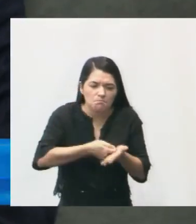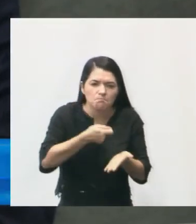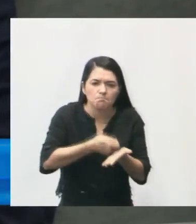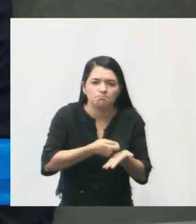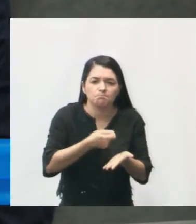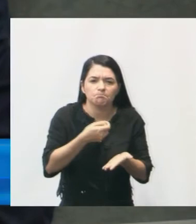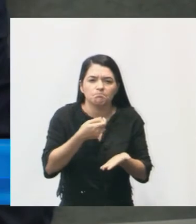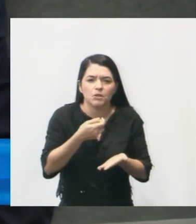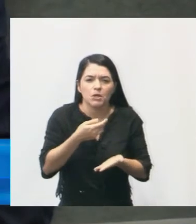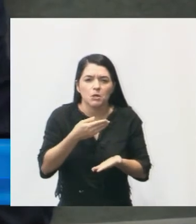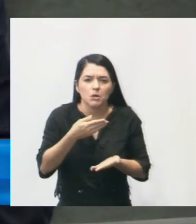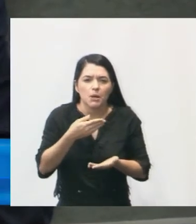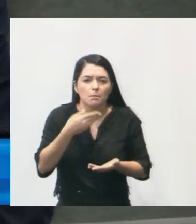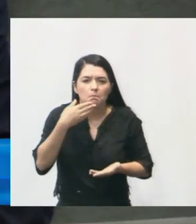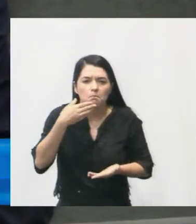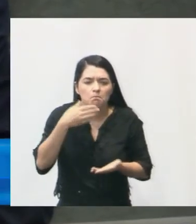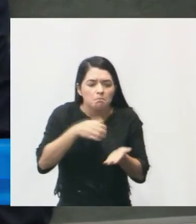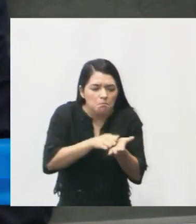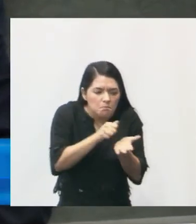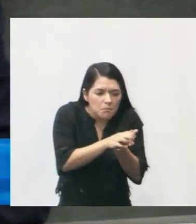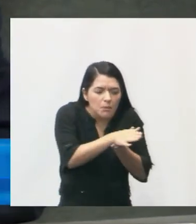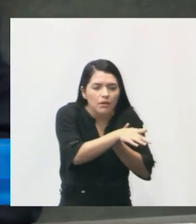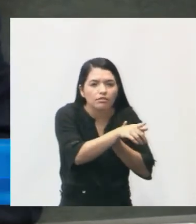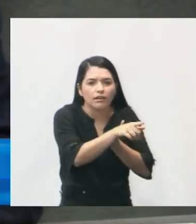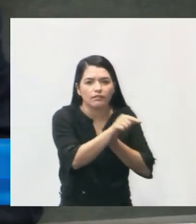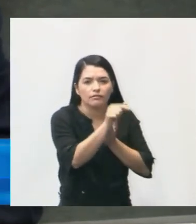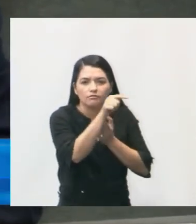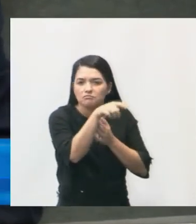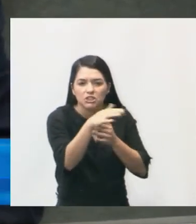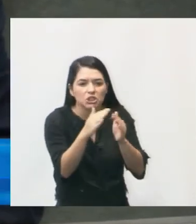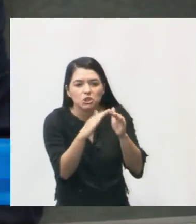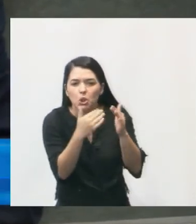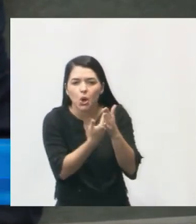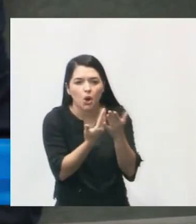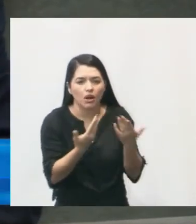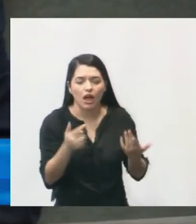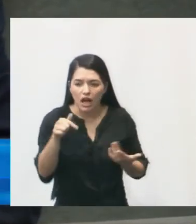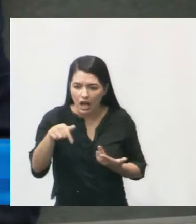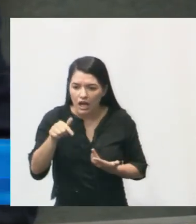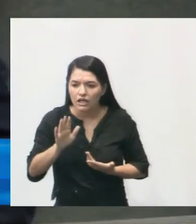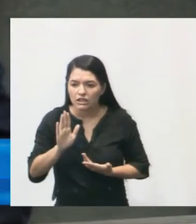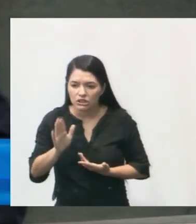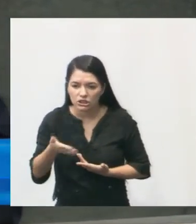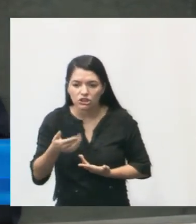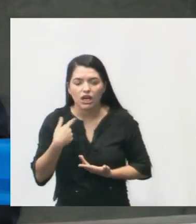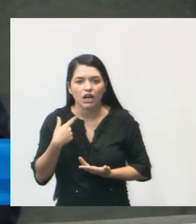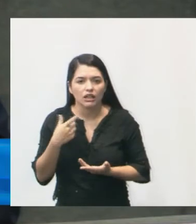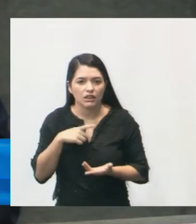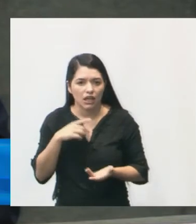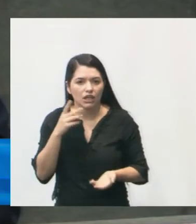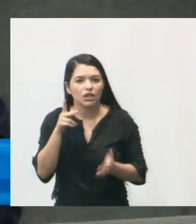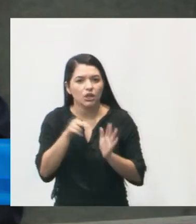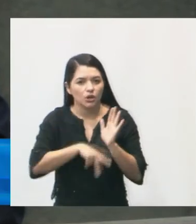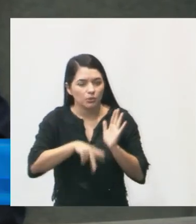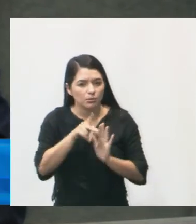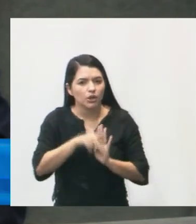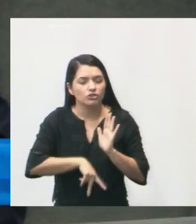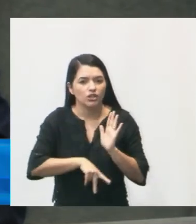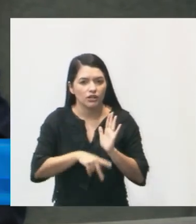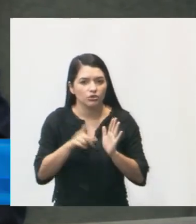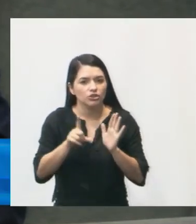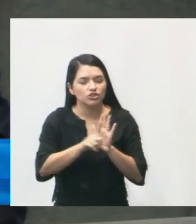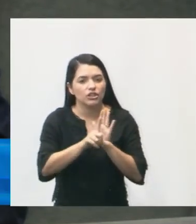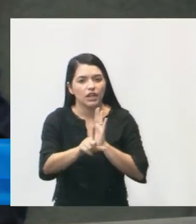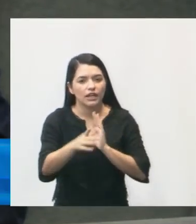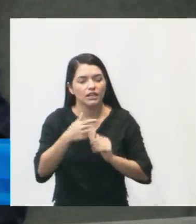nas escolas. Nessa casa, inclusive, já antecipo, já tramita um projeto de lei de minha